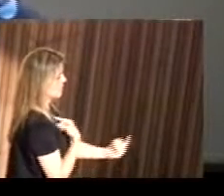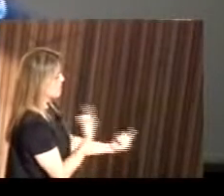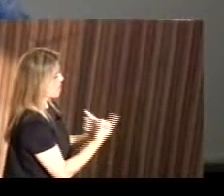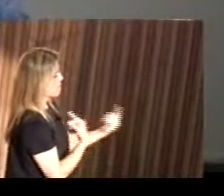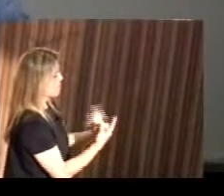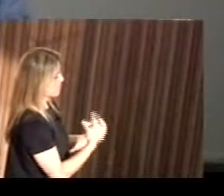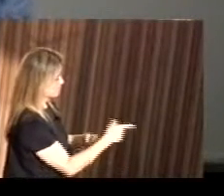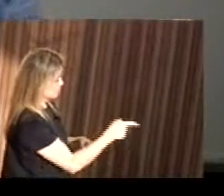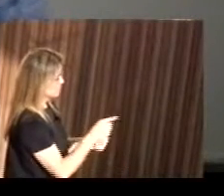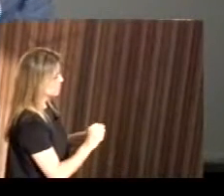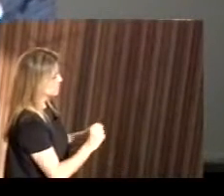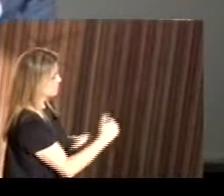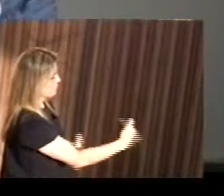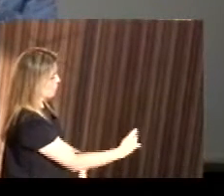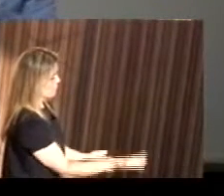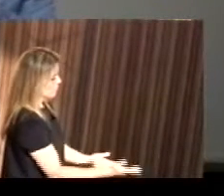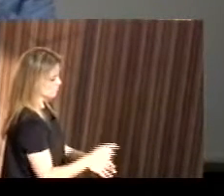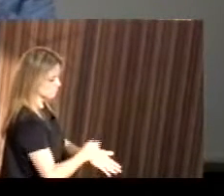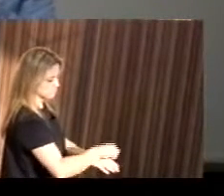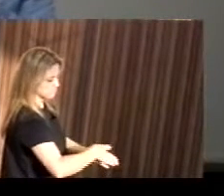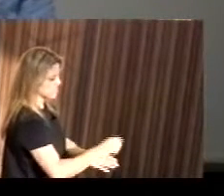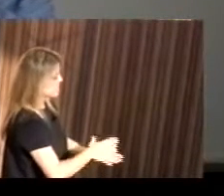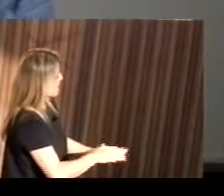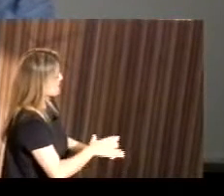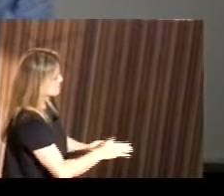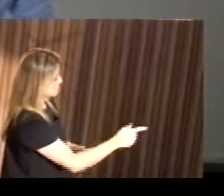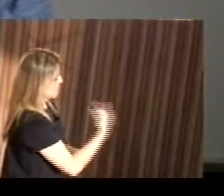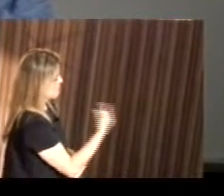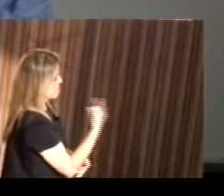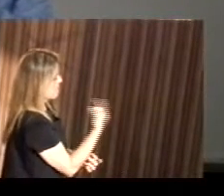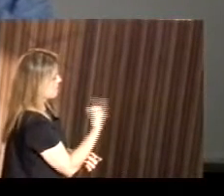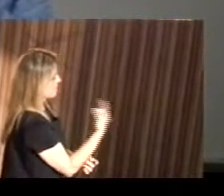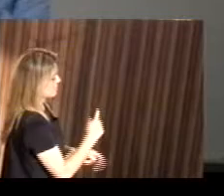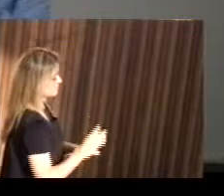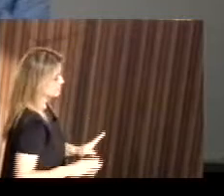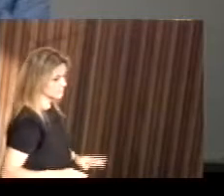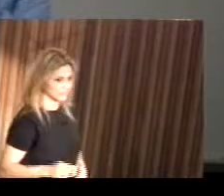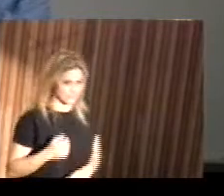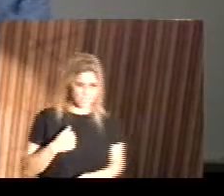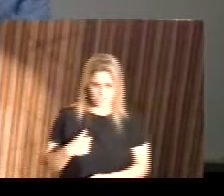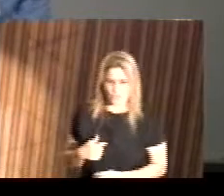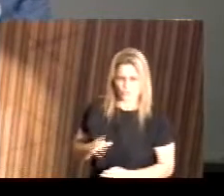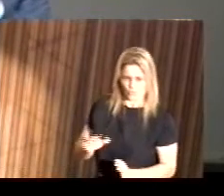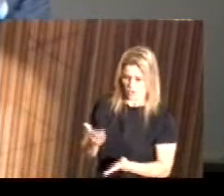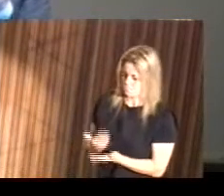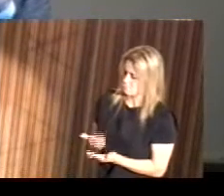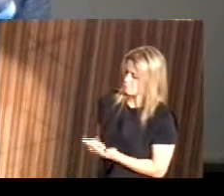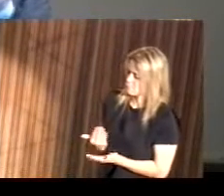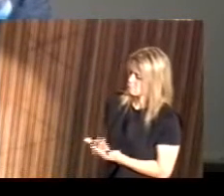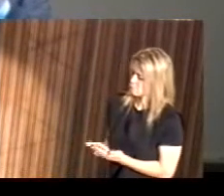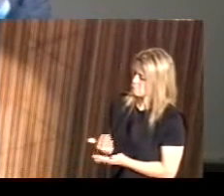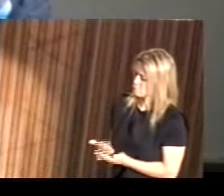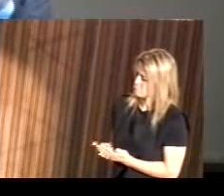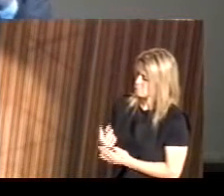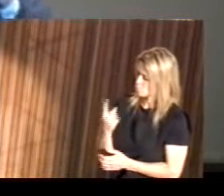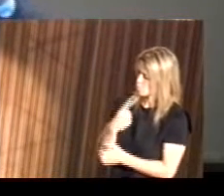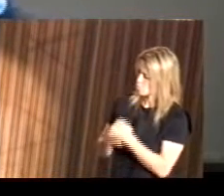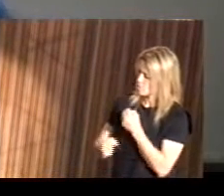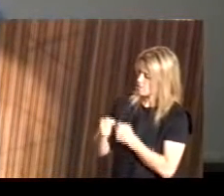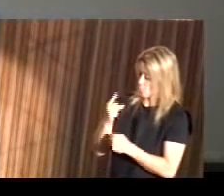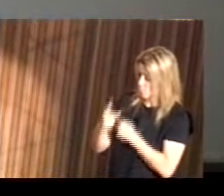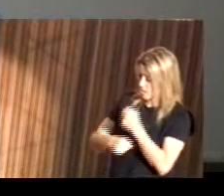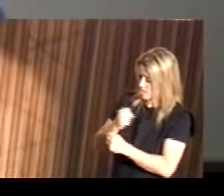na frente para fazer uma prova oral. Mas eu estava estudando filosofia o ano inteiro. Quando